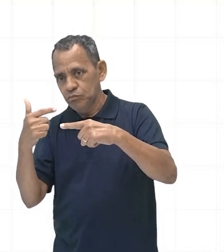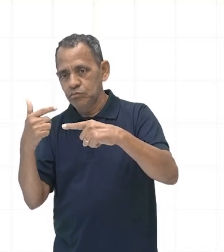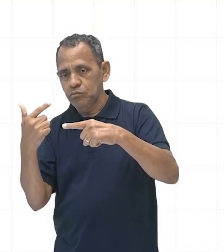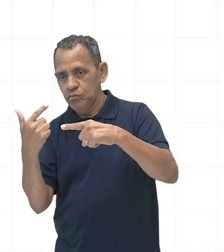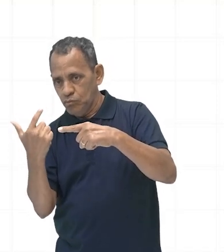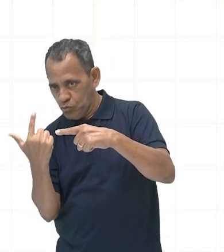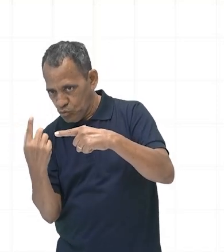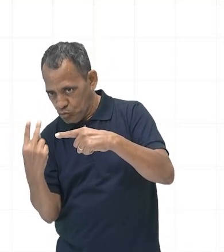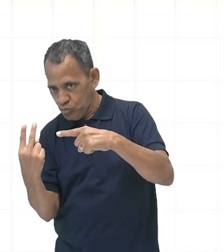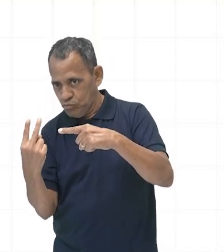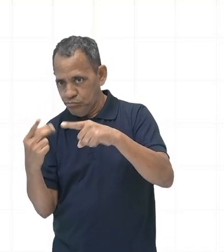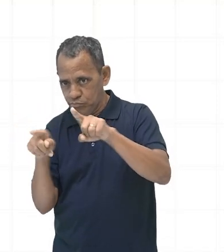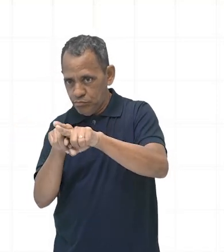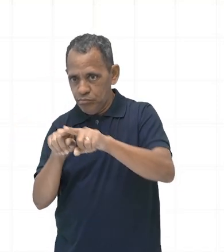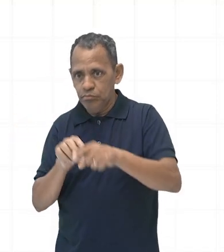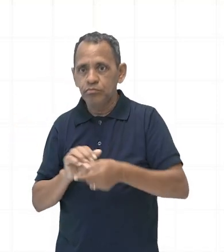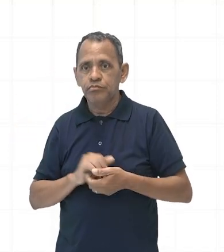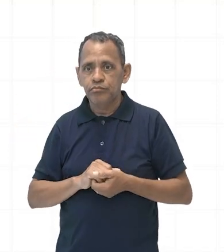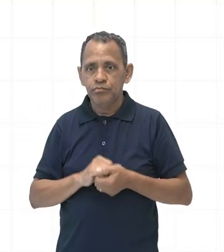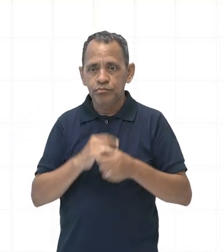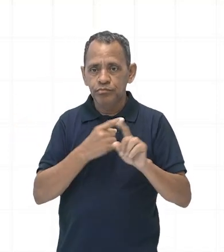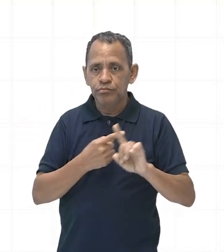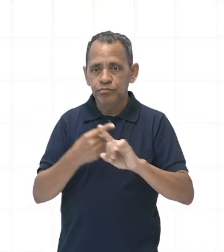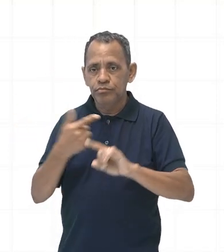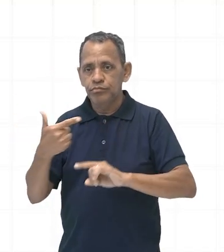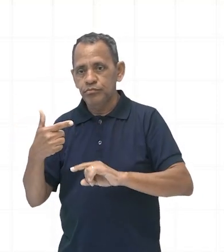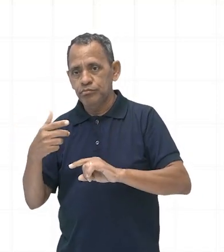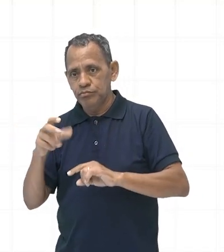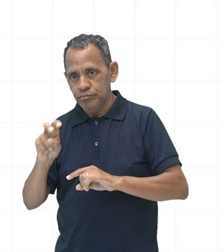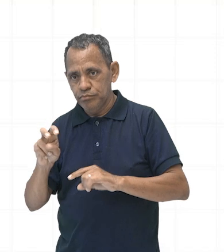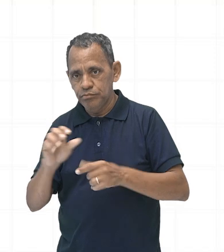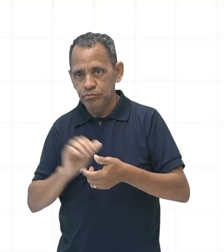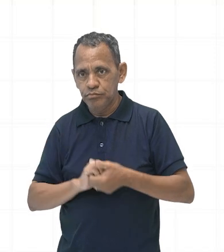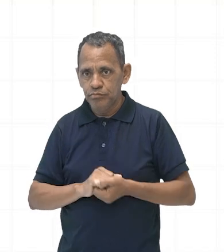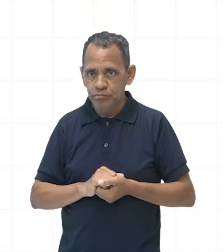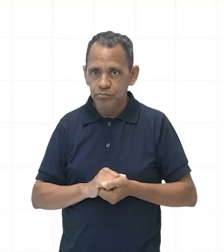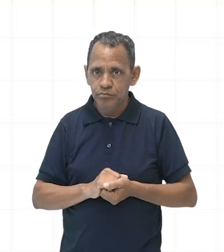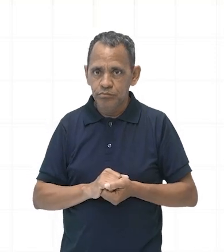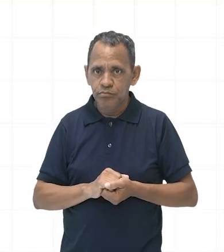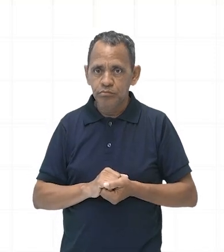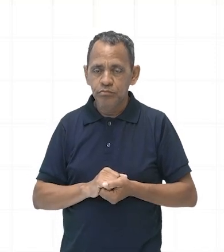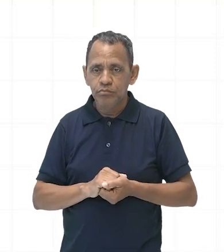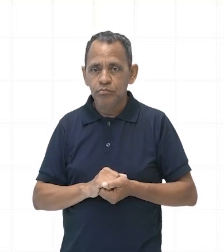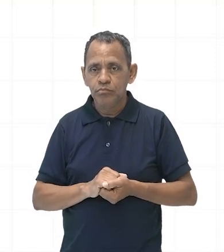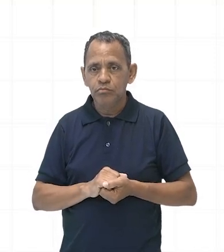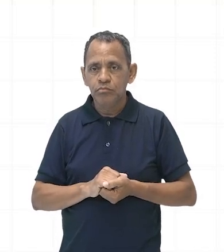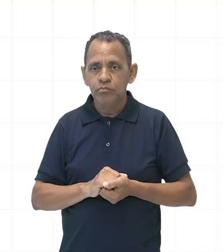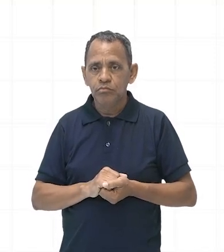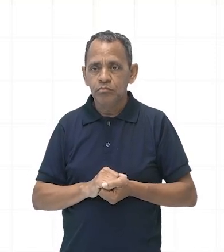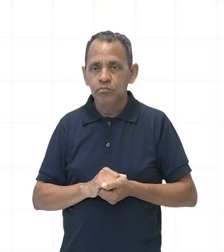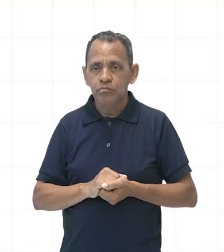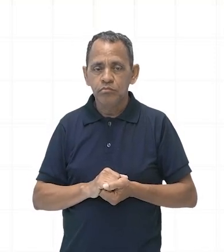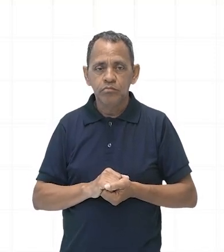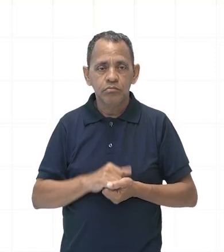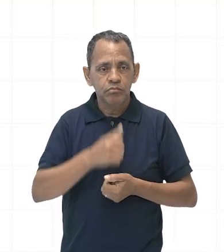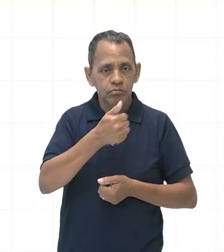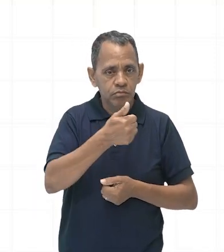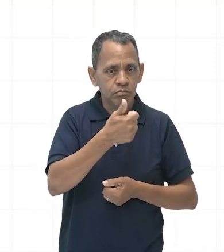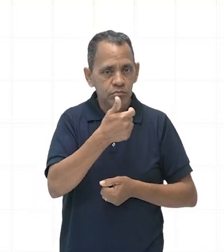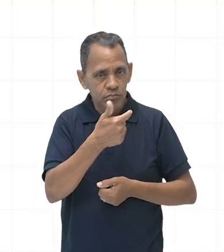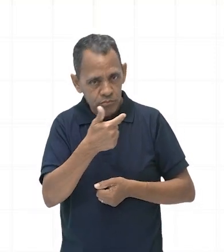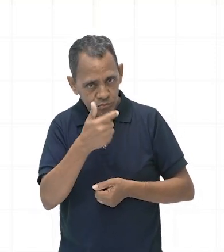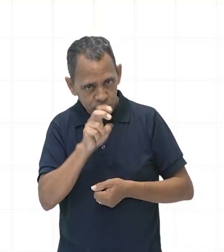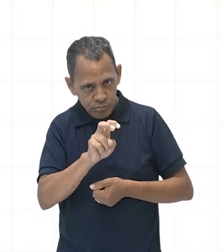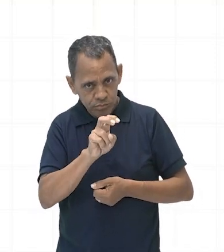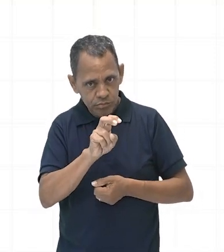20. Fazendo o produto das frações, ó, o de cima com o de cima e o de baixo com o de baixo. Então, 15 vezes